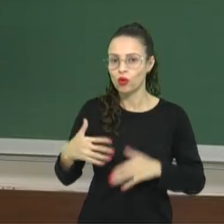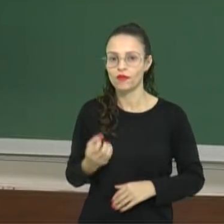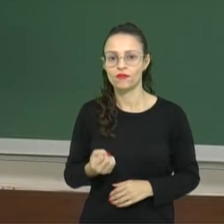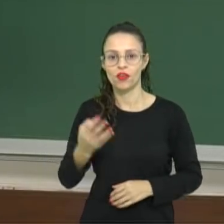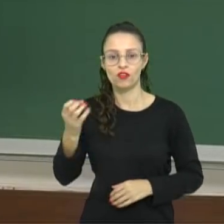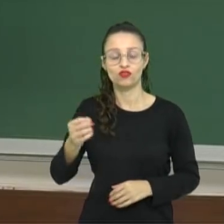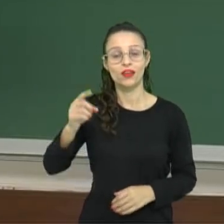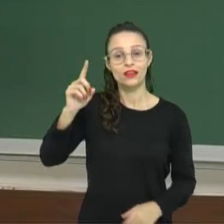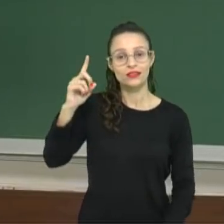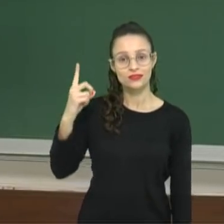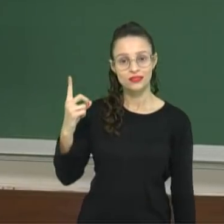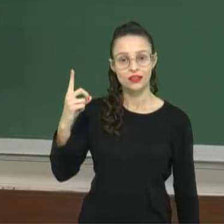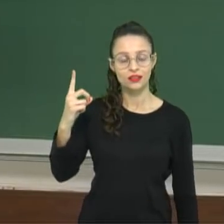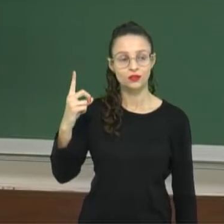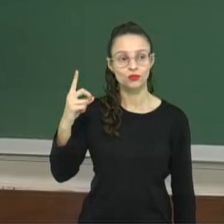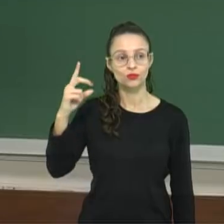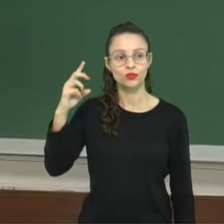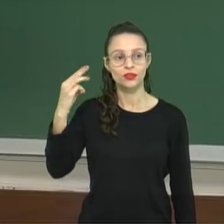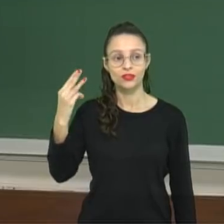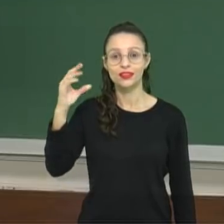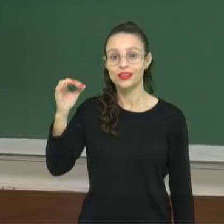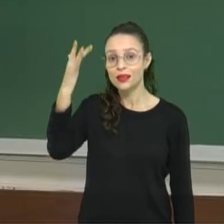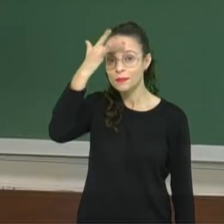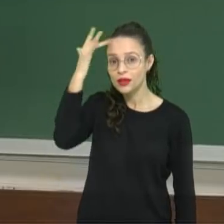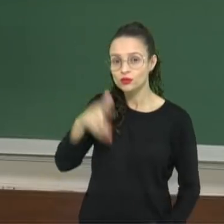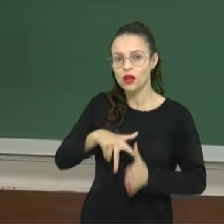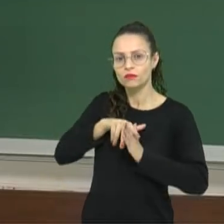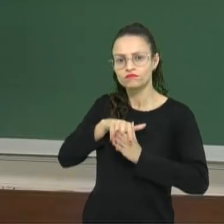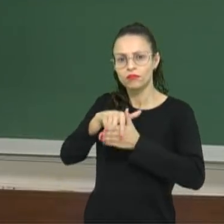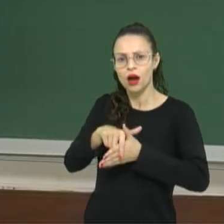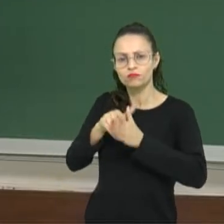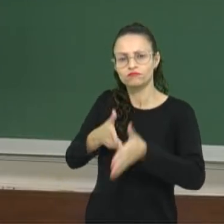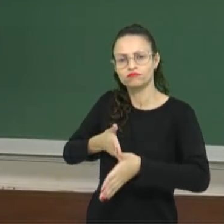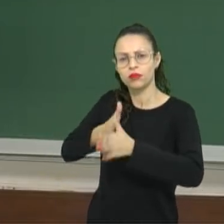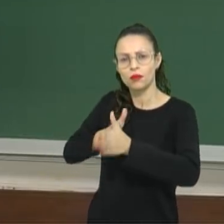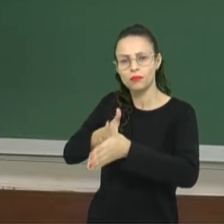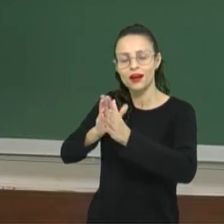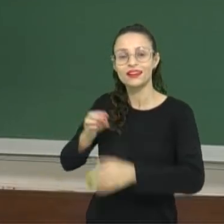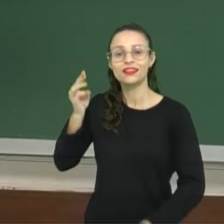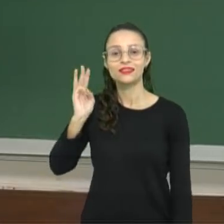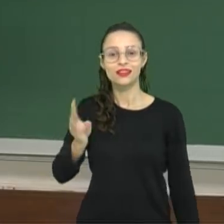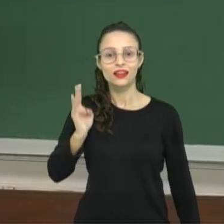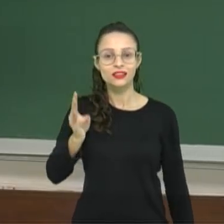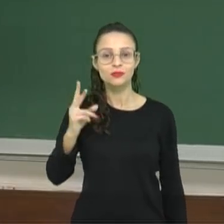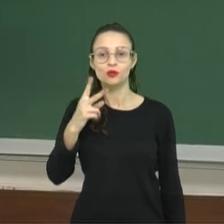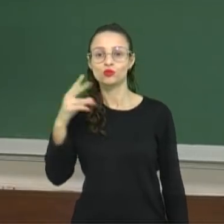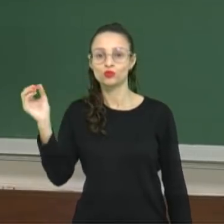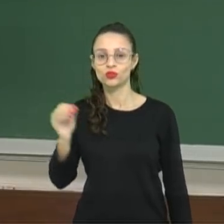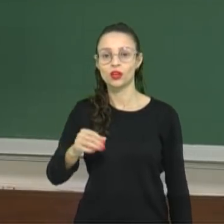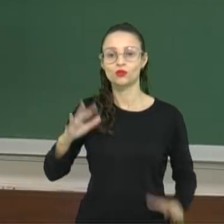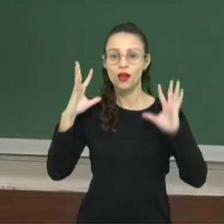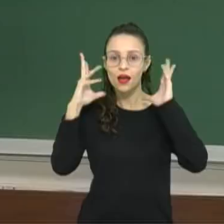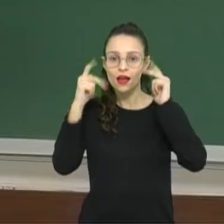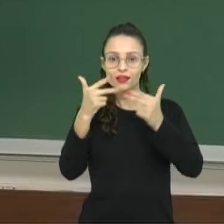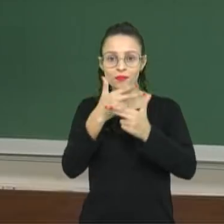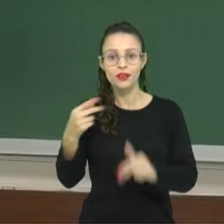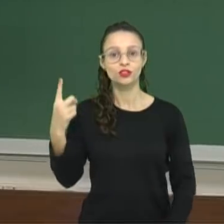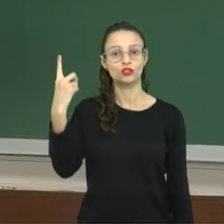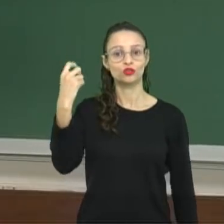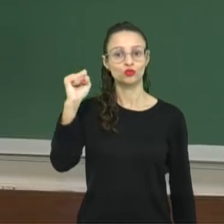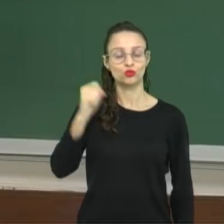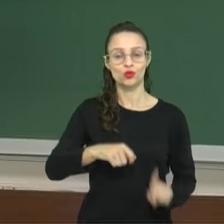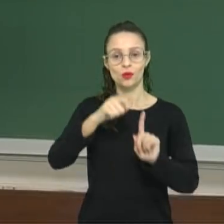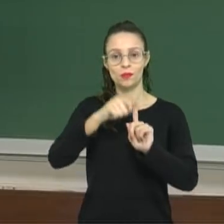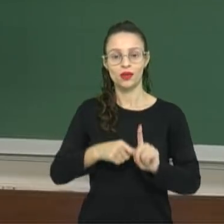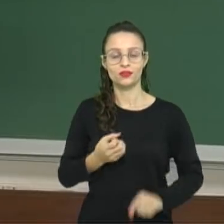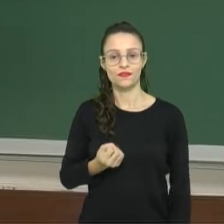foram 130 tropeiros, 3.200 animais e 18 meses de